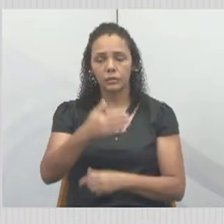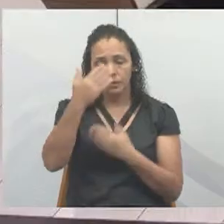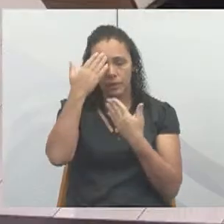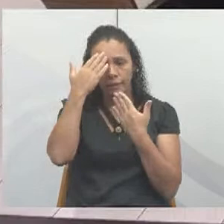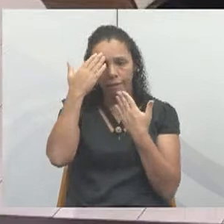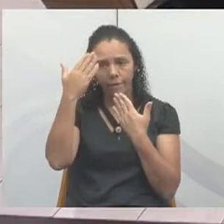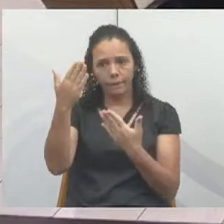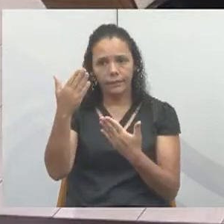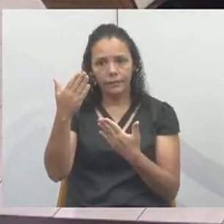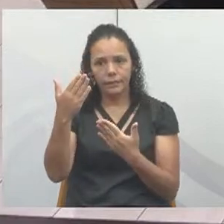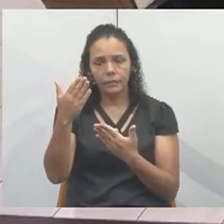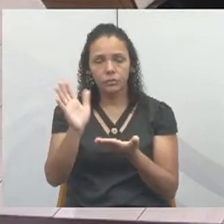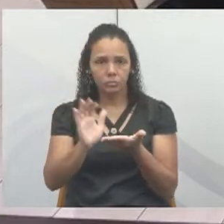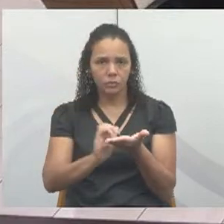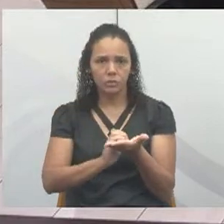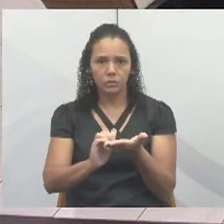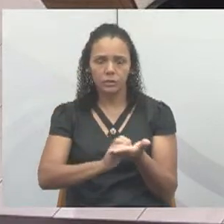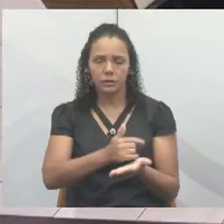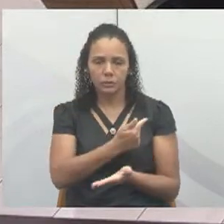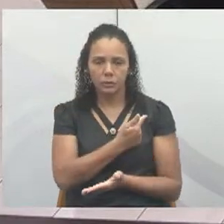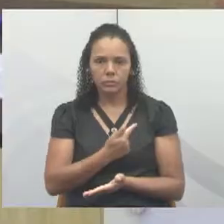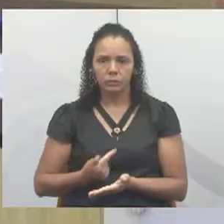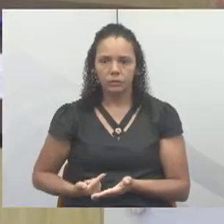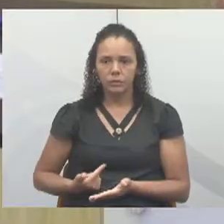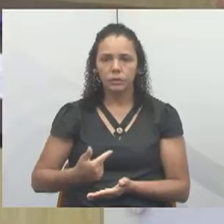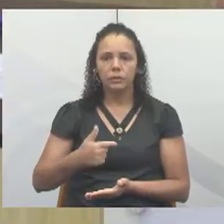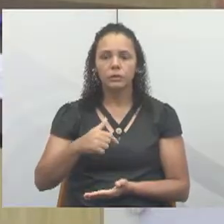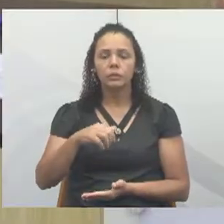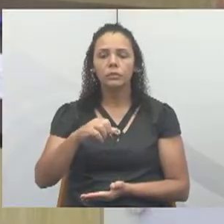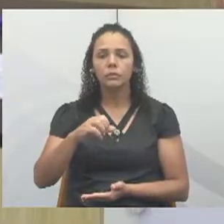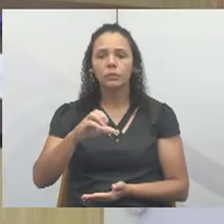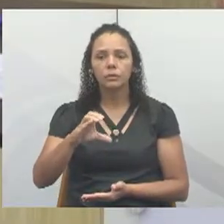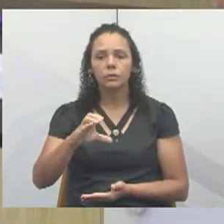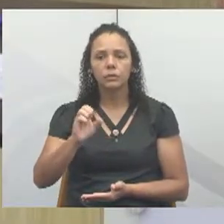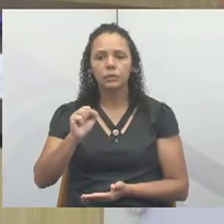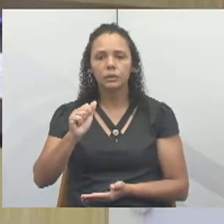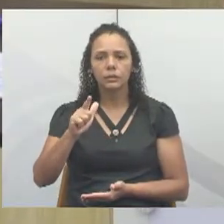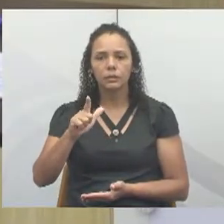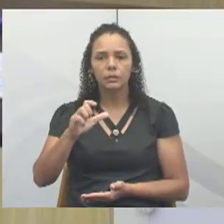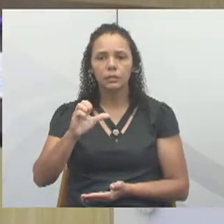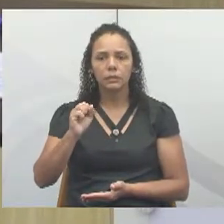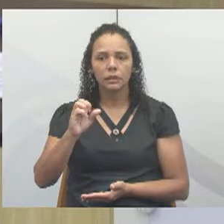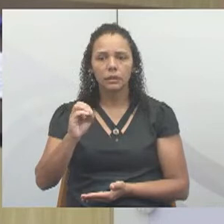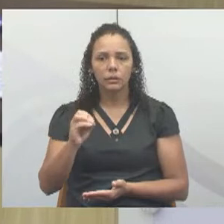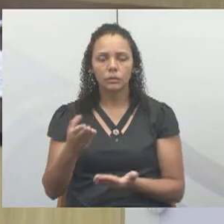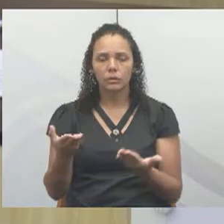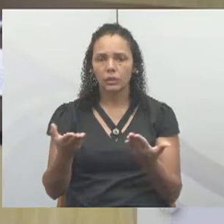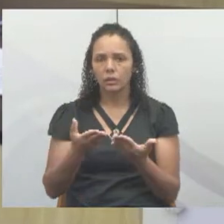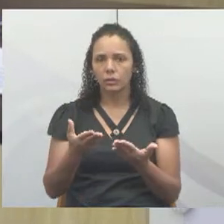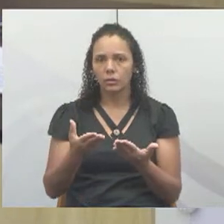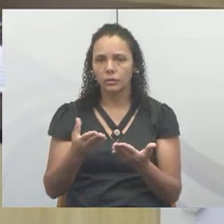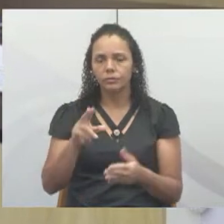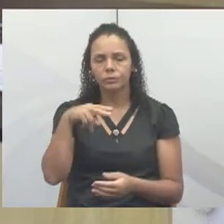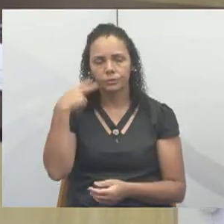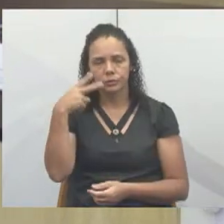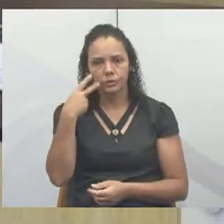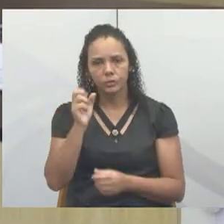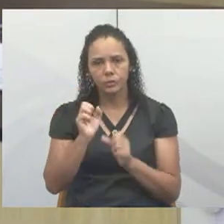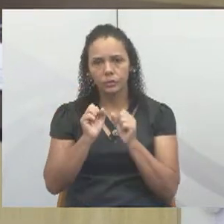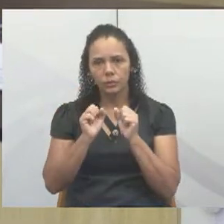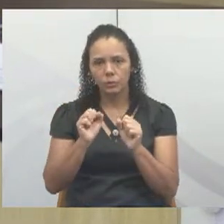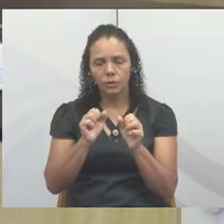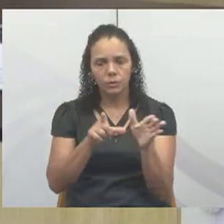Agradeço o senhor Celso Florencio pela explanação. Nesse momento, abro a palavra aos vereadores presentes